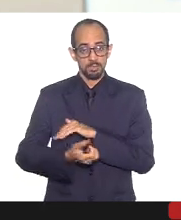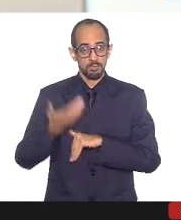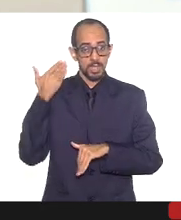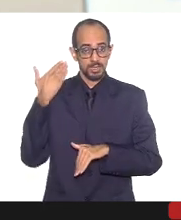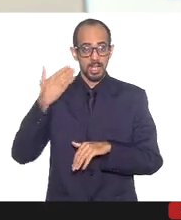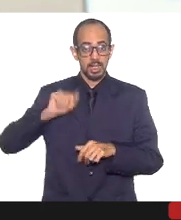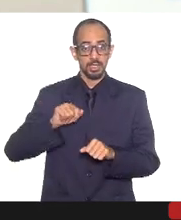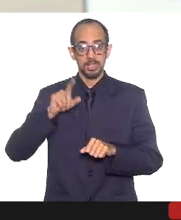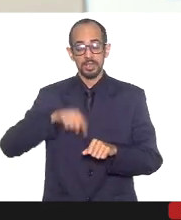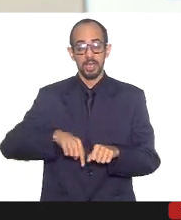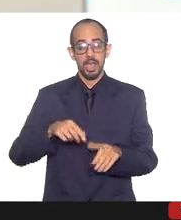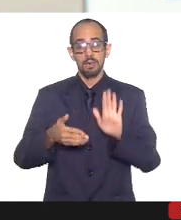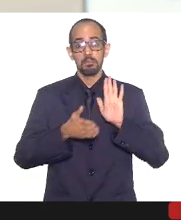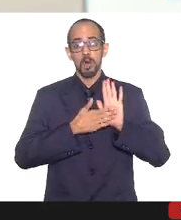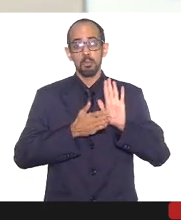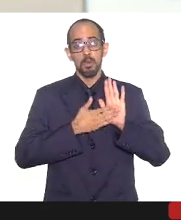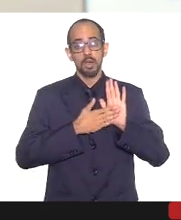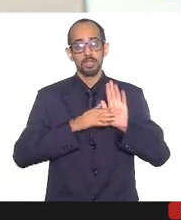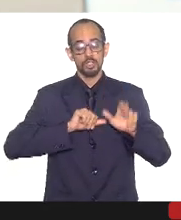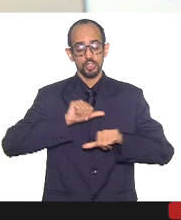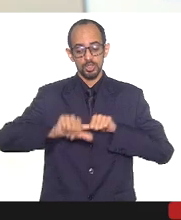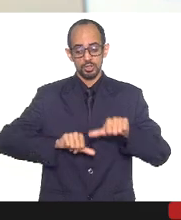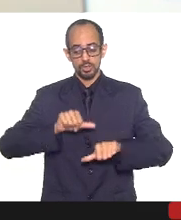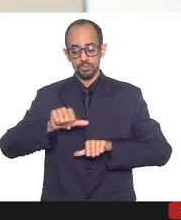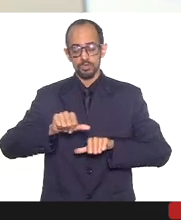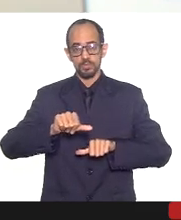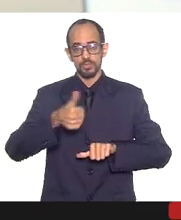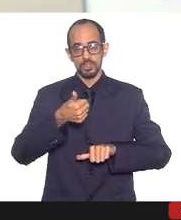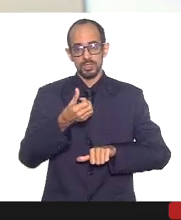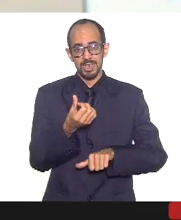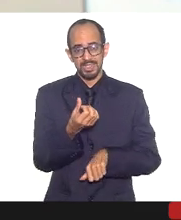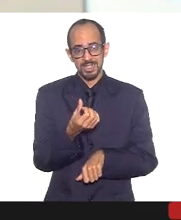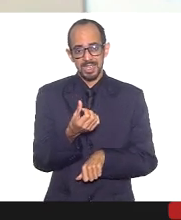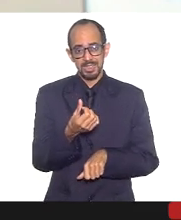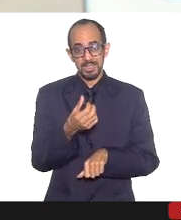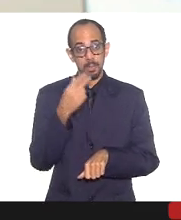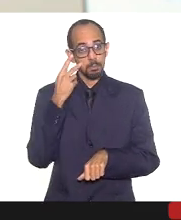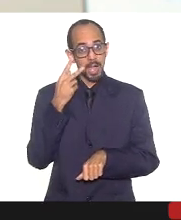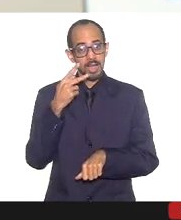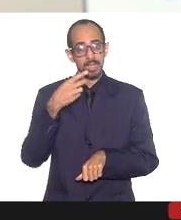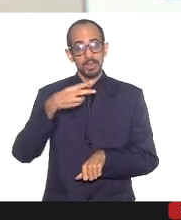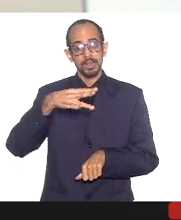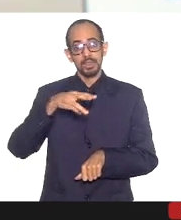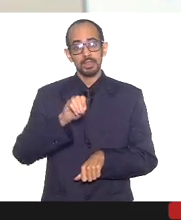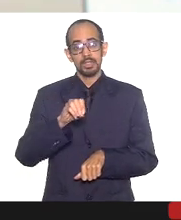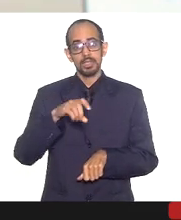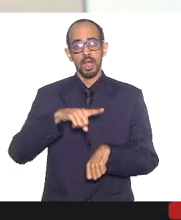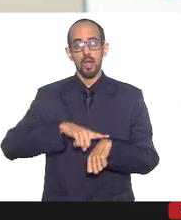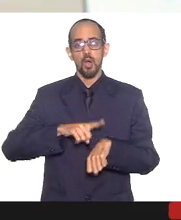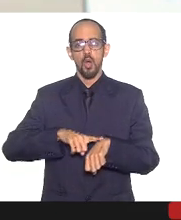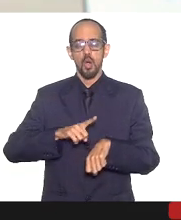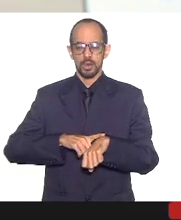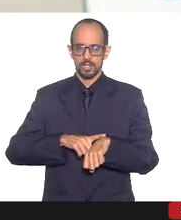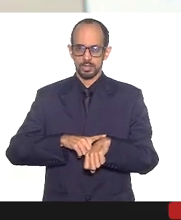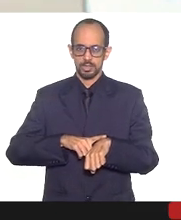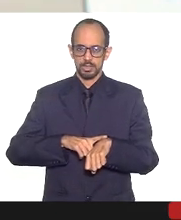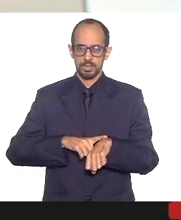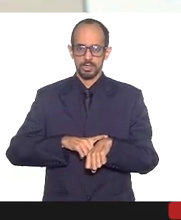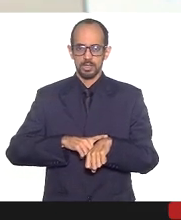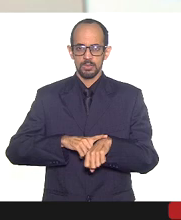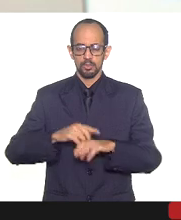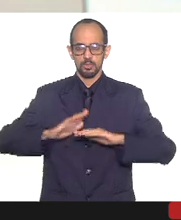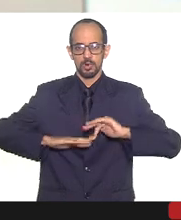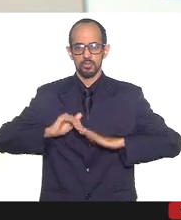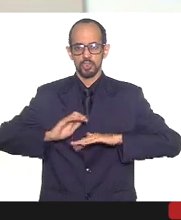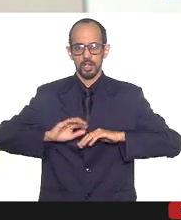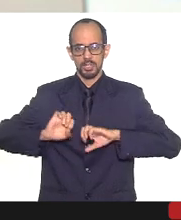proposta de migração de 16 para 30 horas dos profissionais de educação. Proposta que a gente defende por entender que é